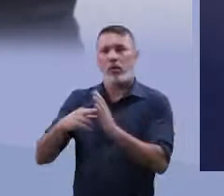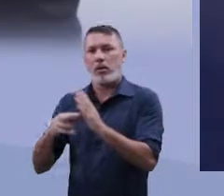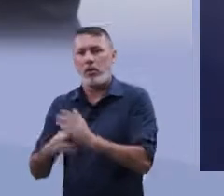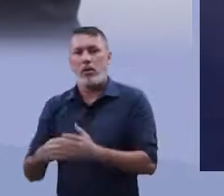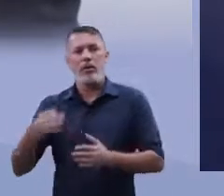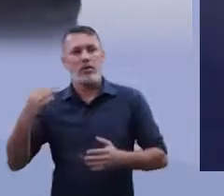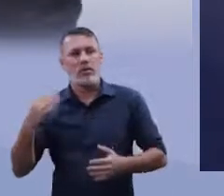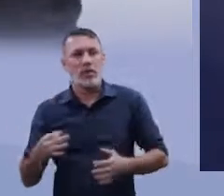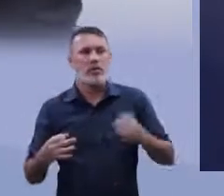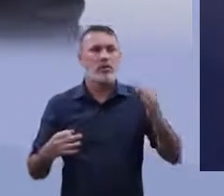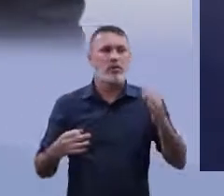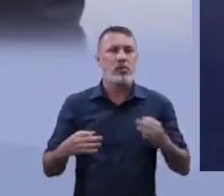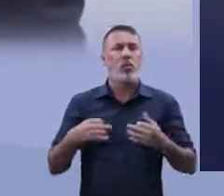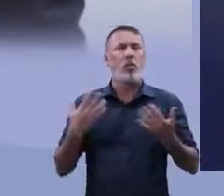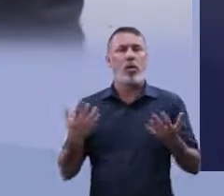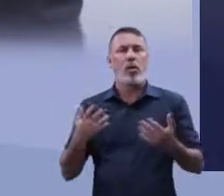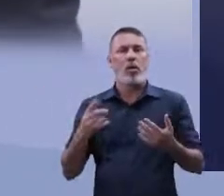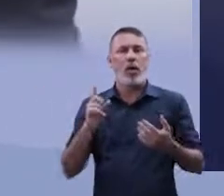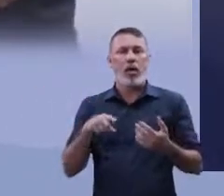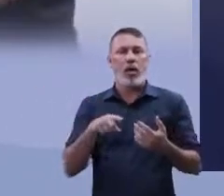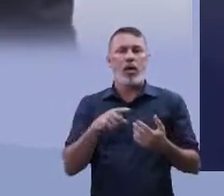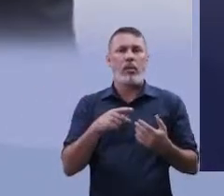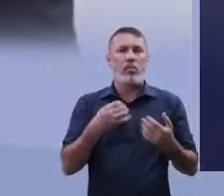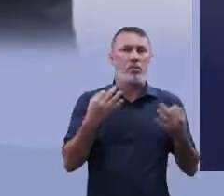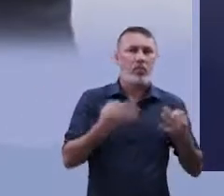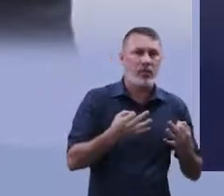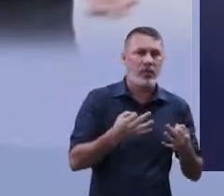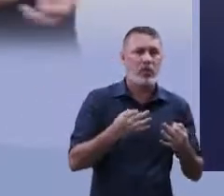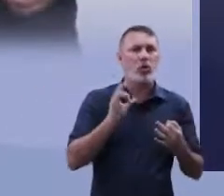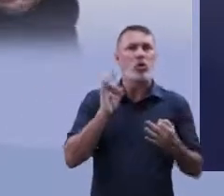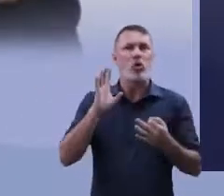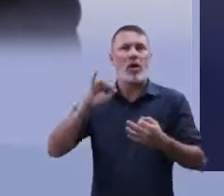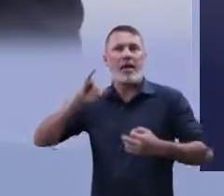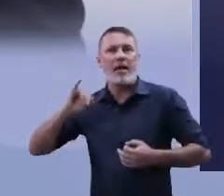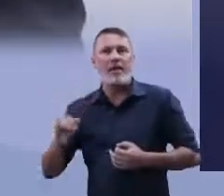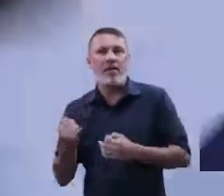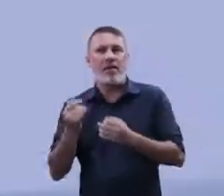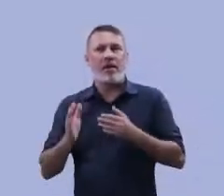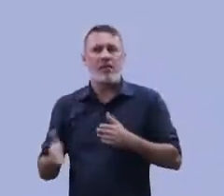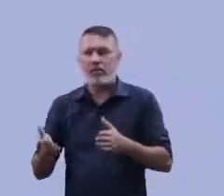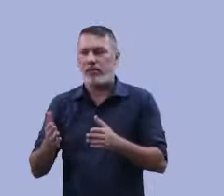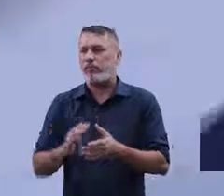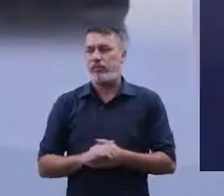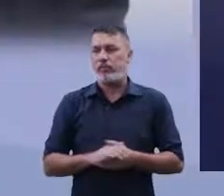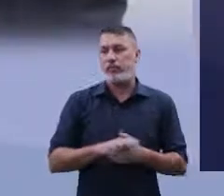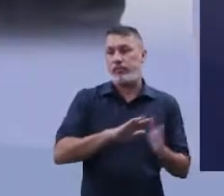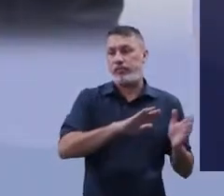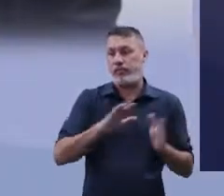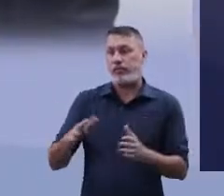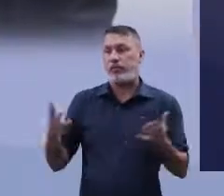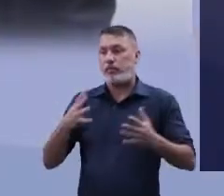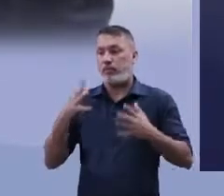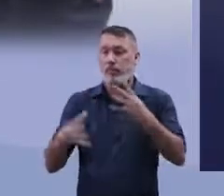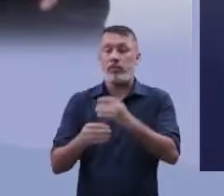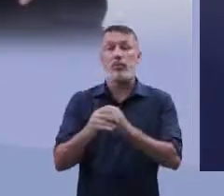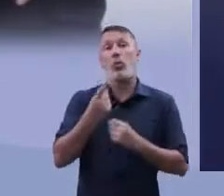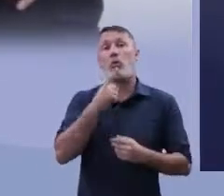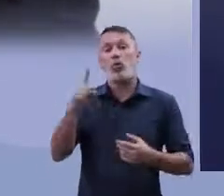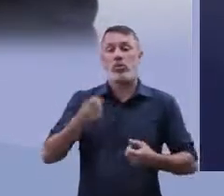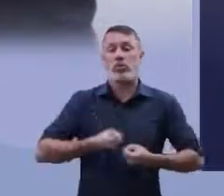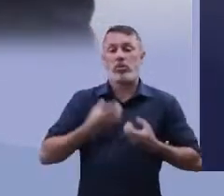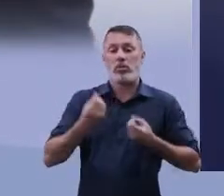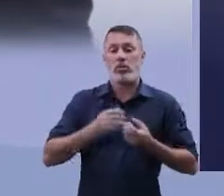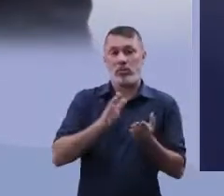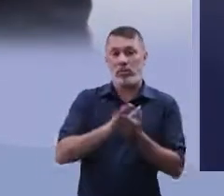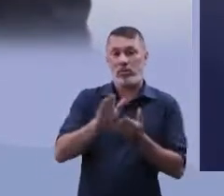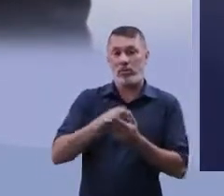e não apenas como um meio para atingir um outro objetivo, seja ele qual for. E, portanto, chegamos à última obra do Kant,